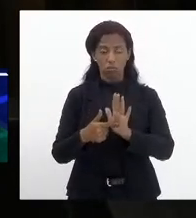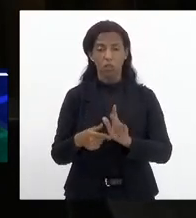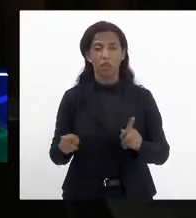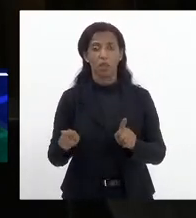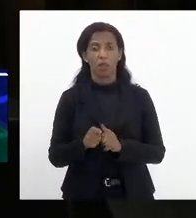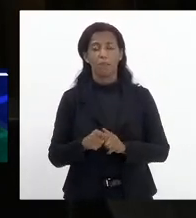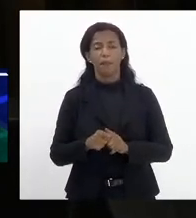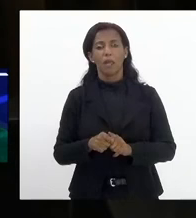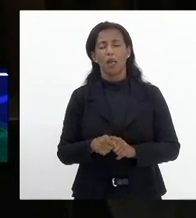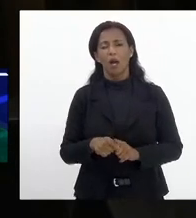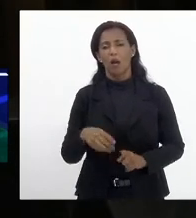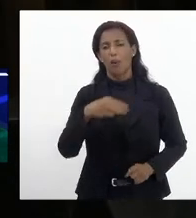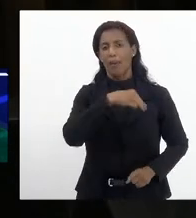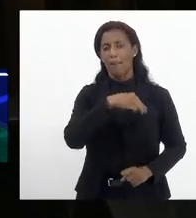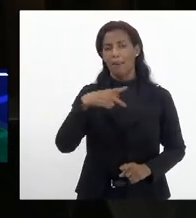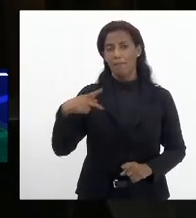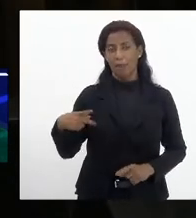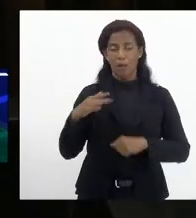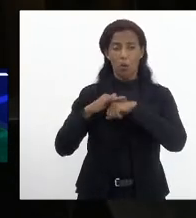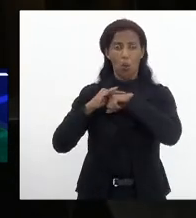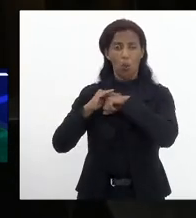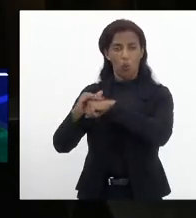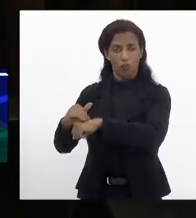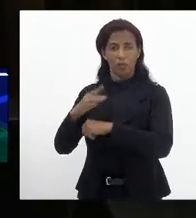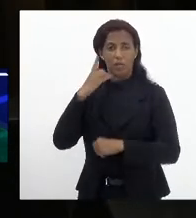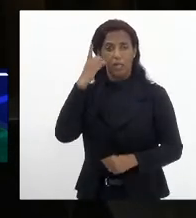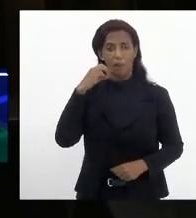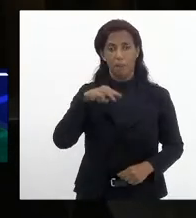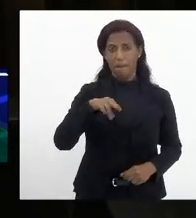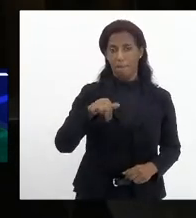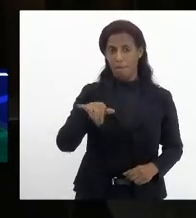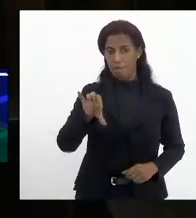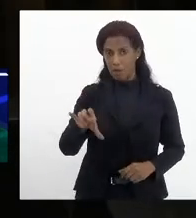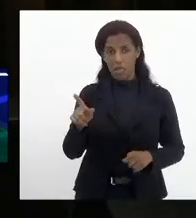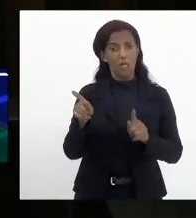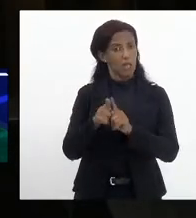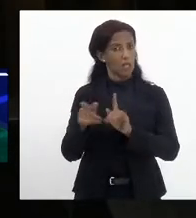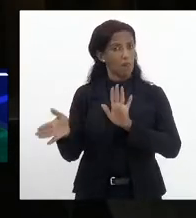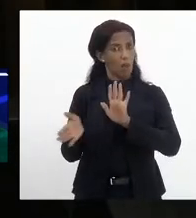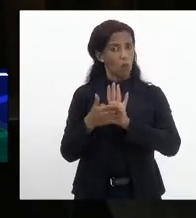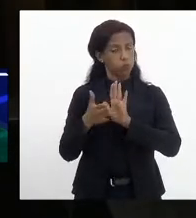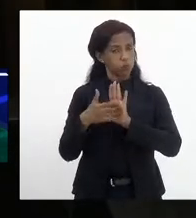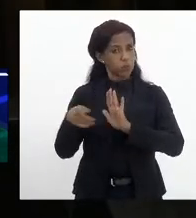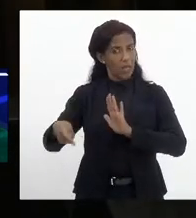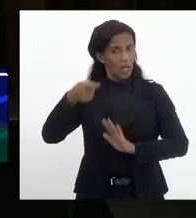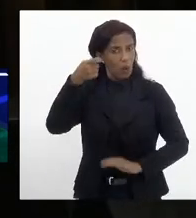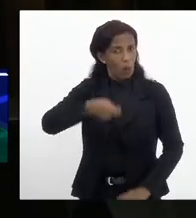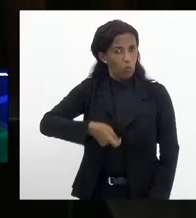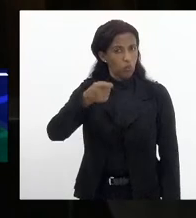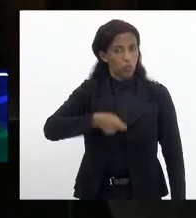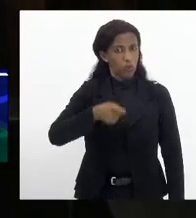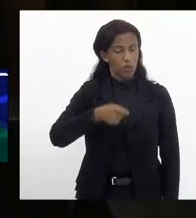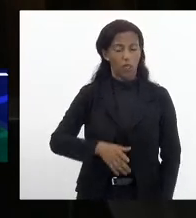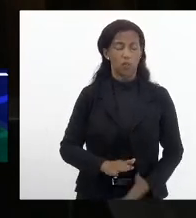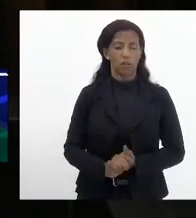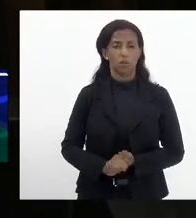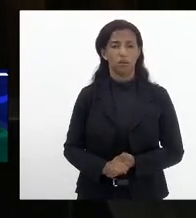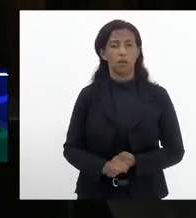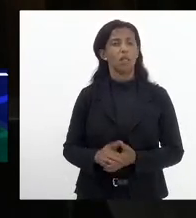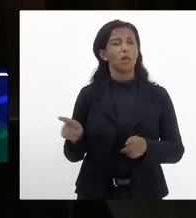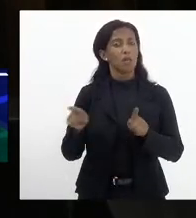ao Ministério Público, conversei com o deputado Mink, que é um entusiasta da pauta, uma autoridade do assunto, que